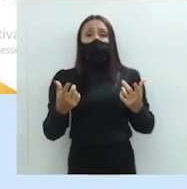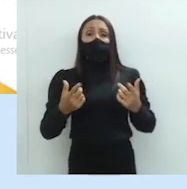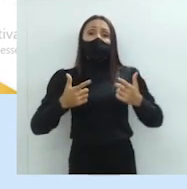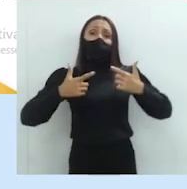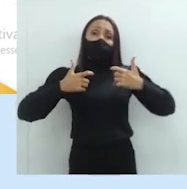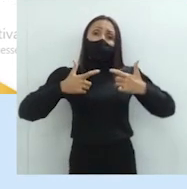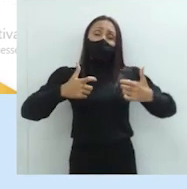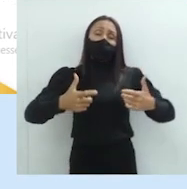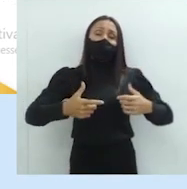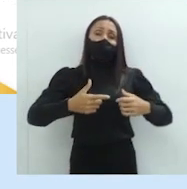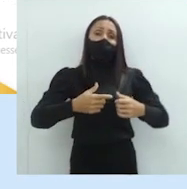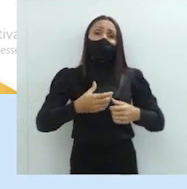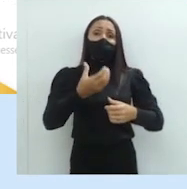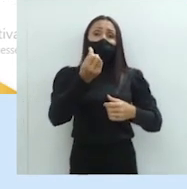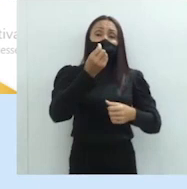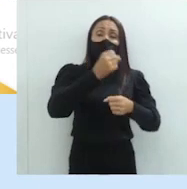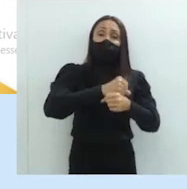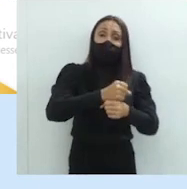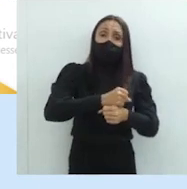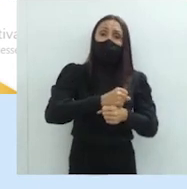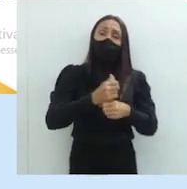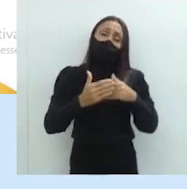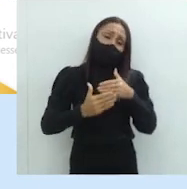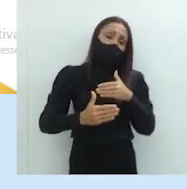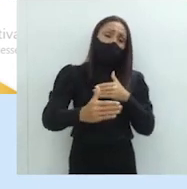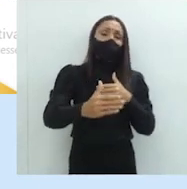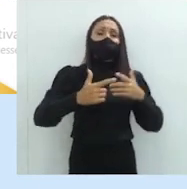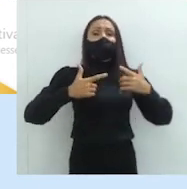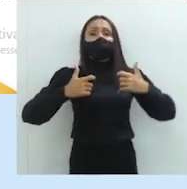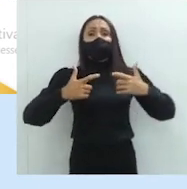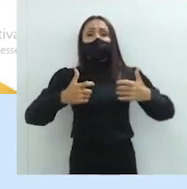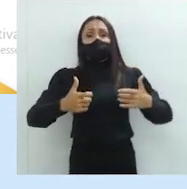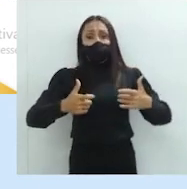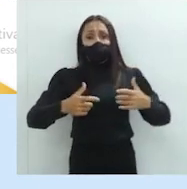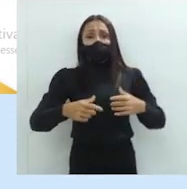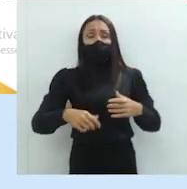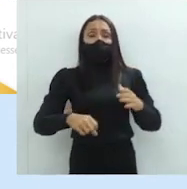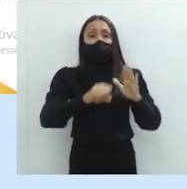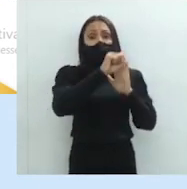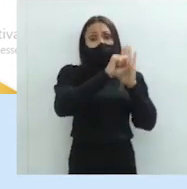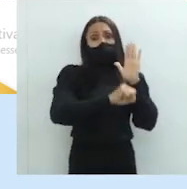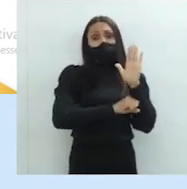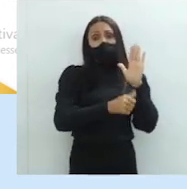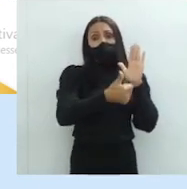anos. Então, início da guerra, a metade do século XIX,